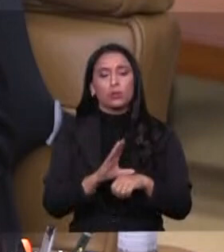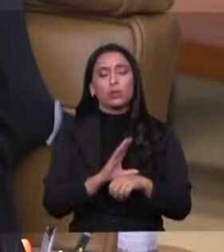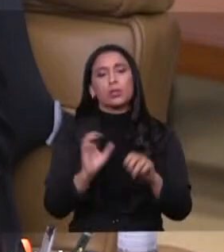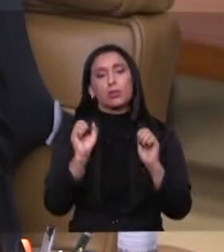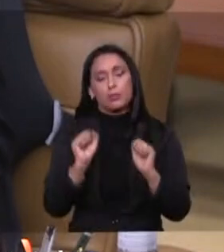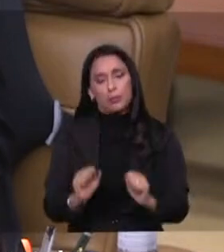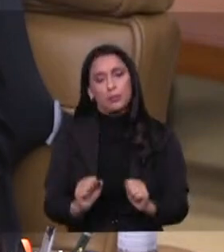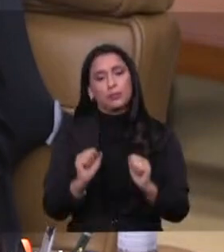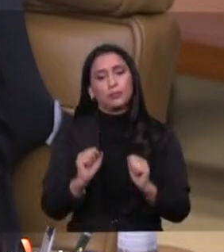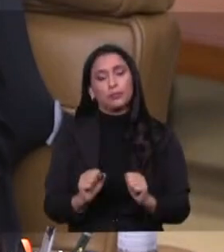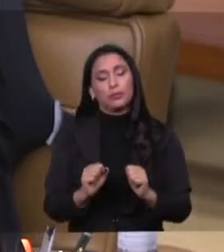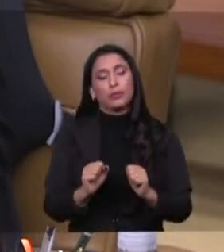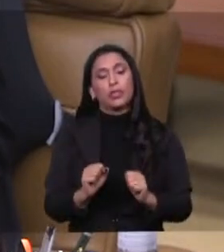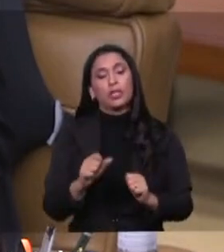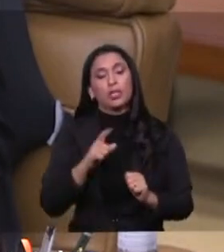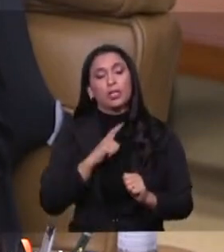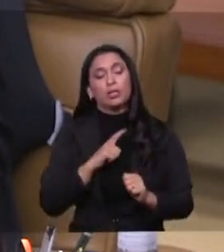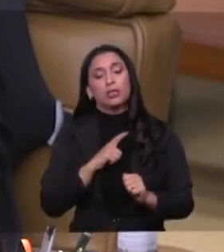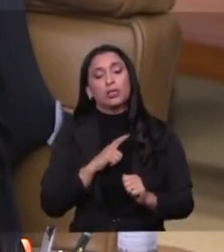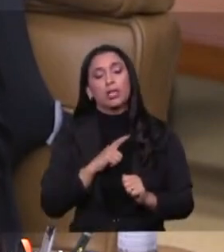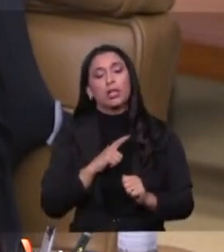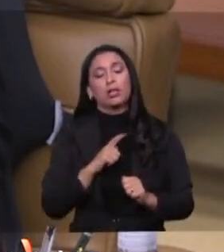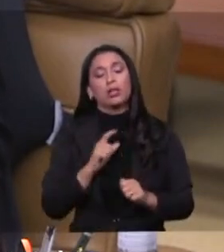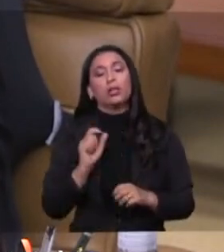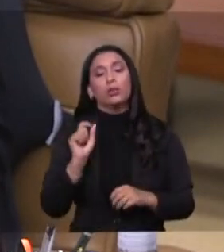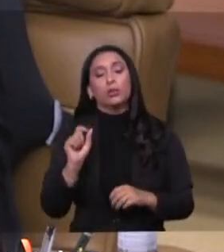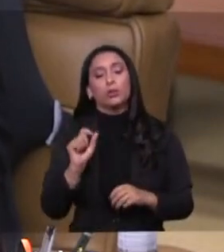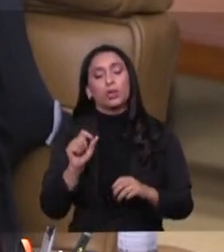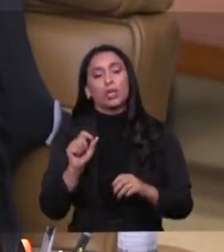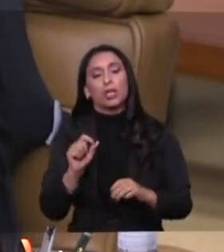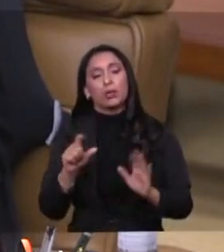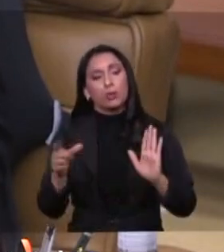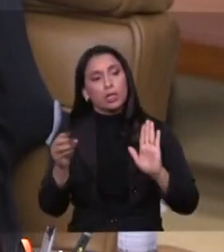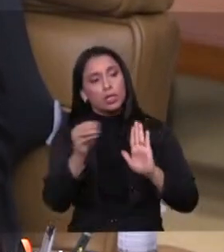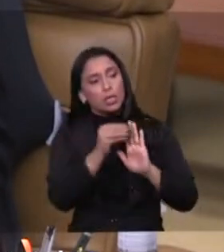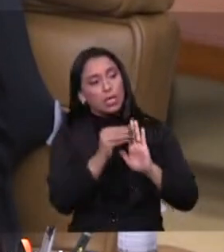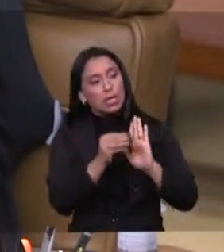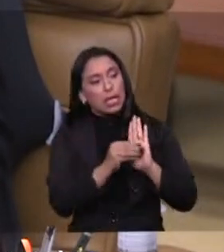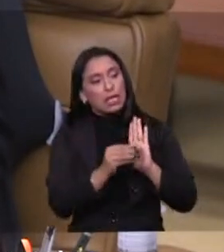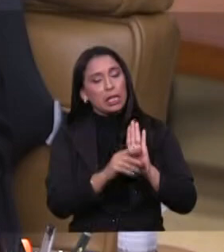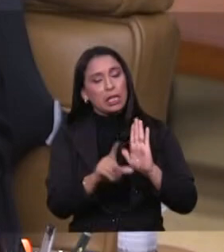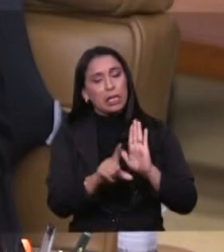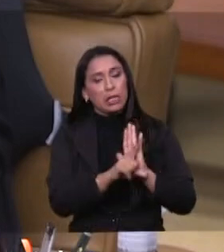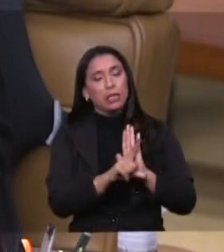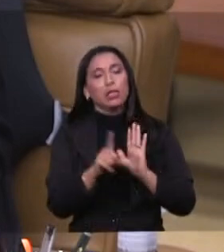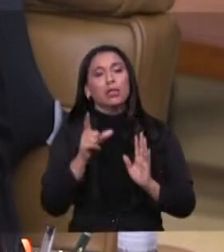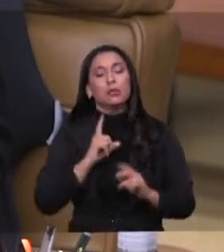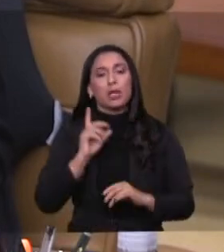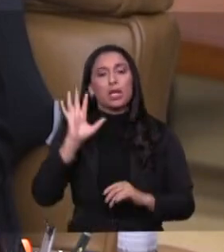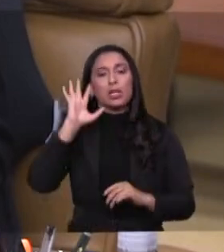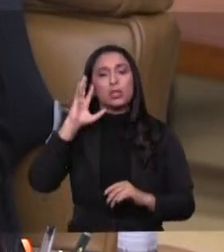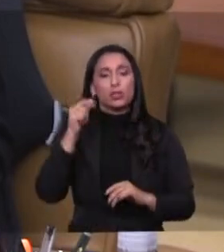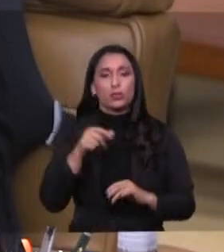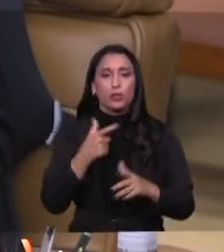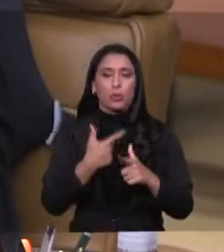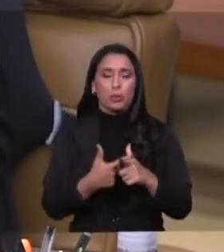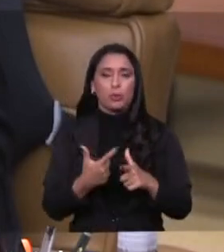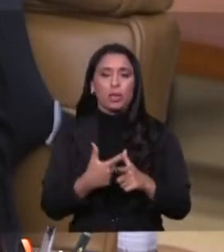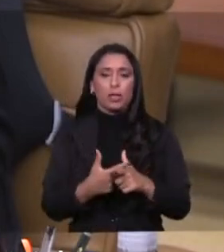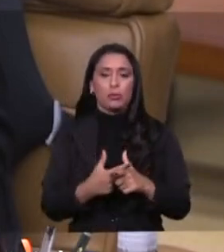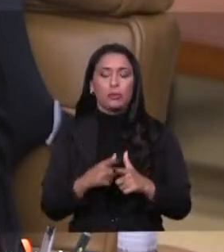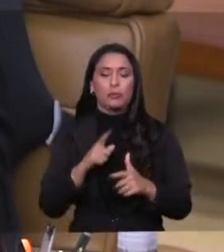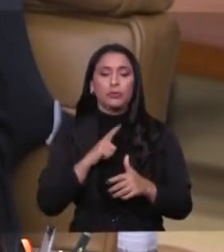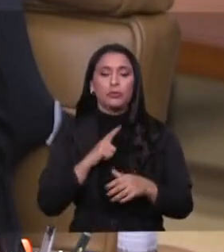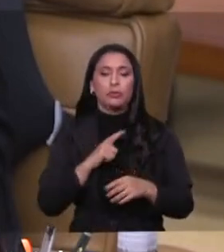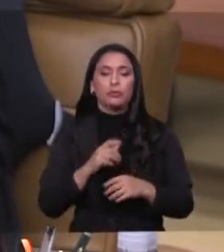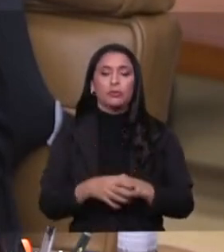ser utilizados os demais instrumentos previstos na legislação de regência para a solução da questão,